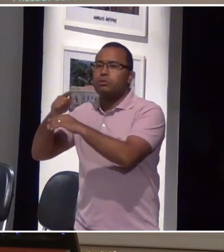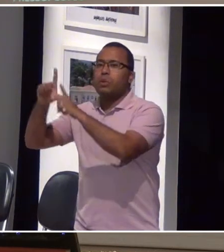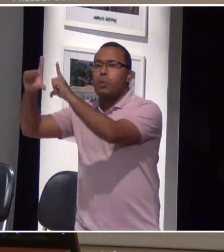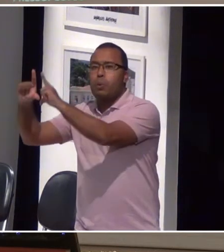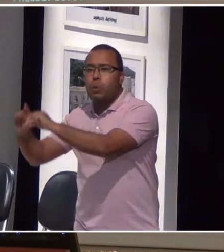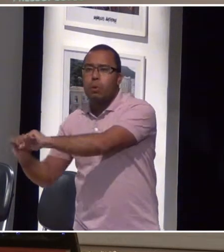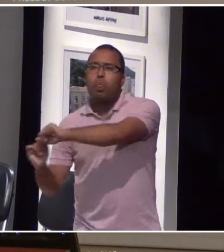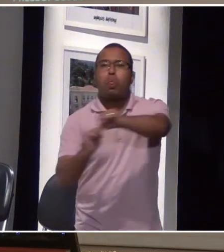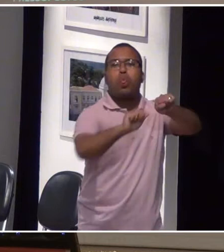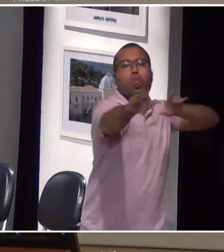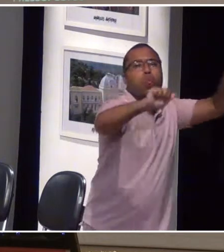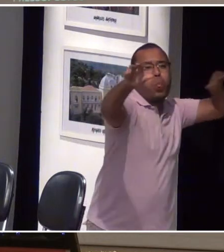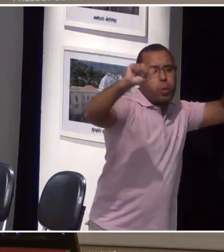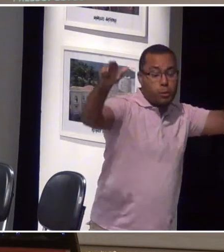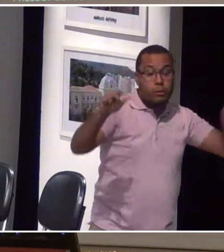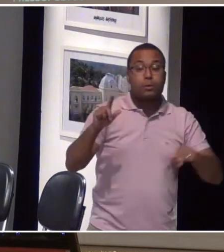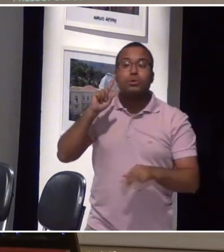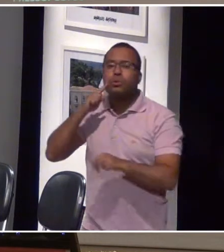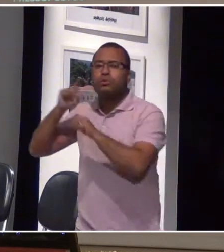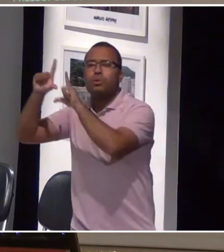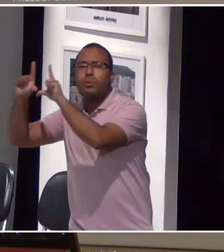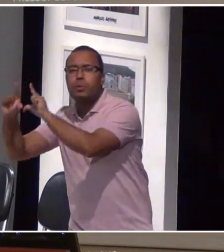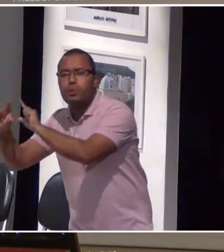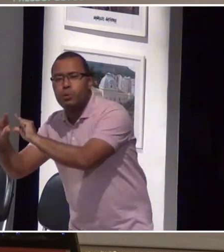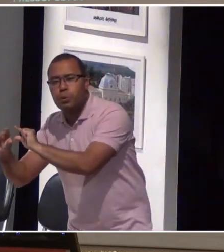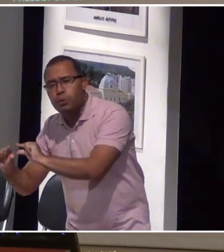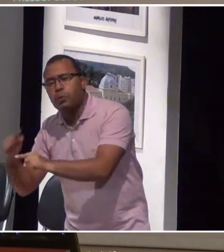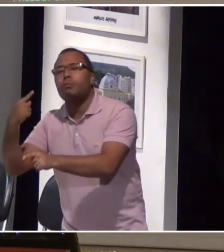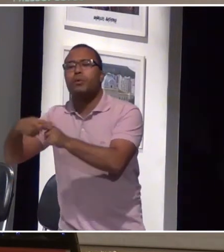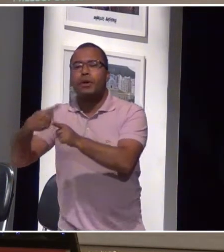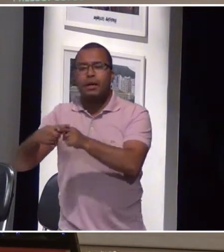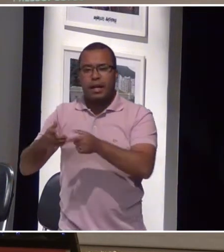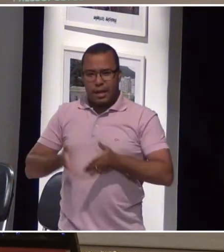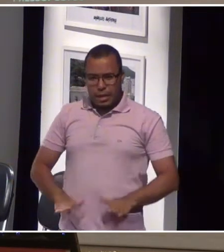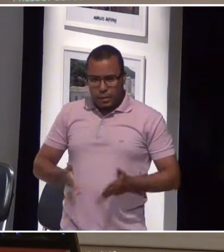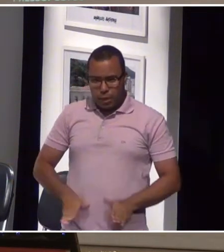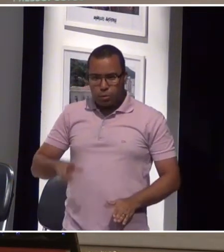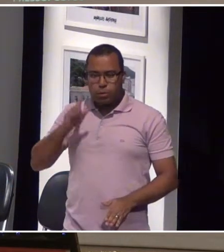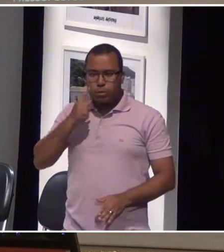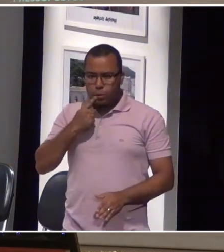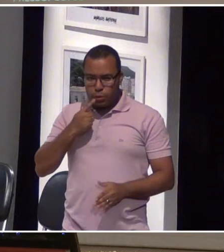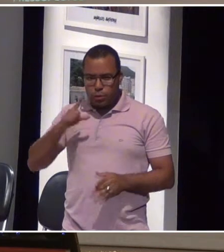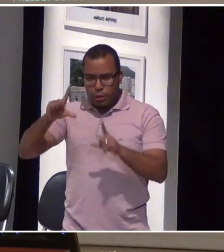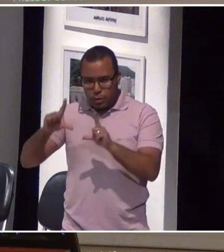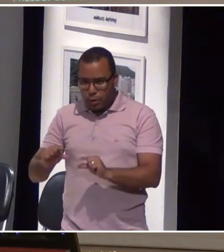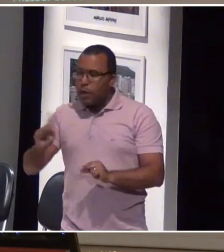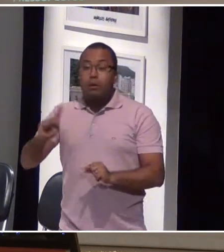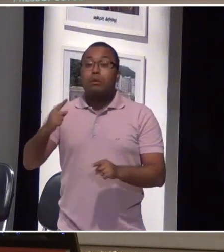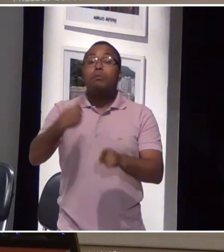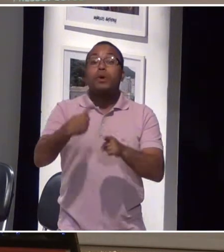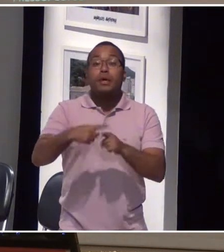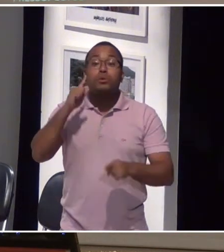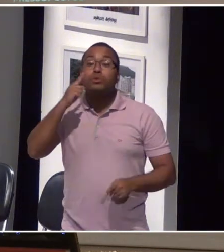diminuindo. Esses surdos que estão diminuindo não tem a ver com o nascimento de surdos está diminuindo, tem a